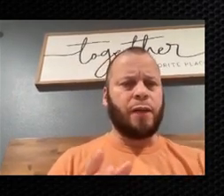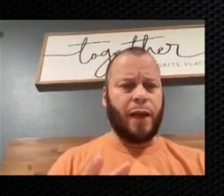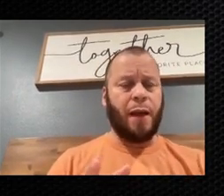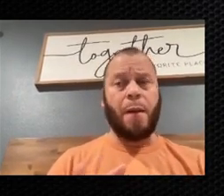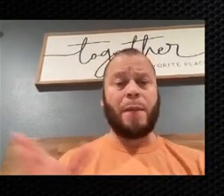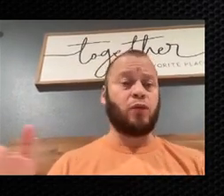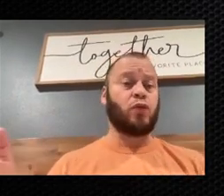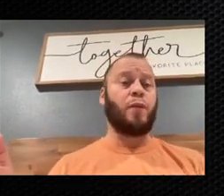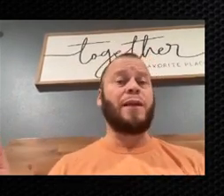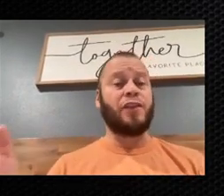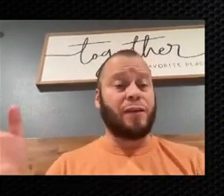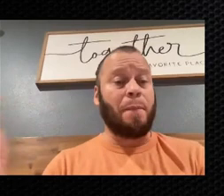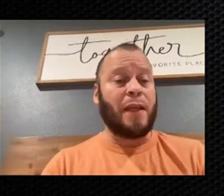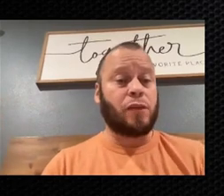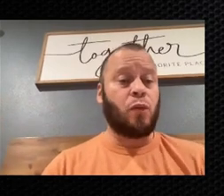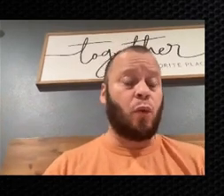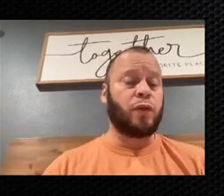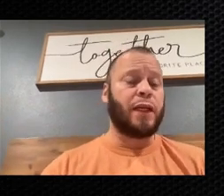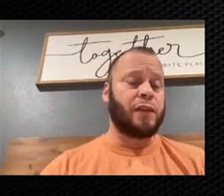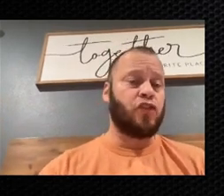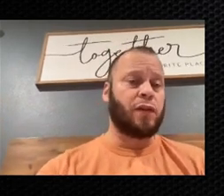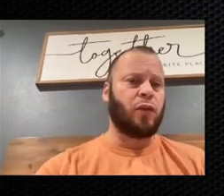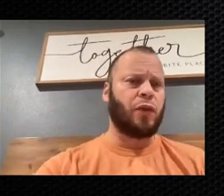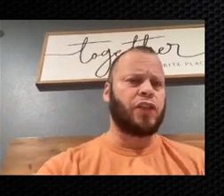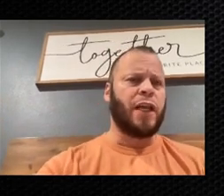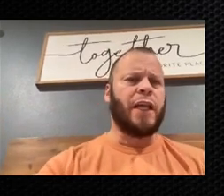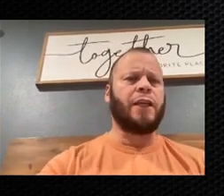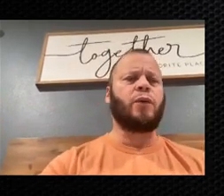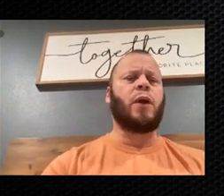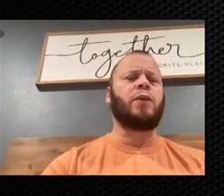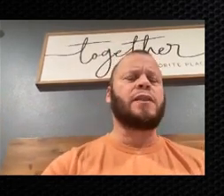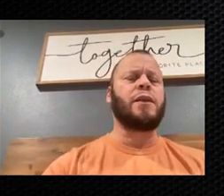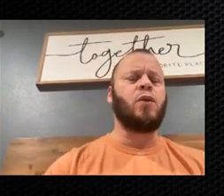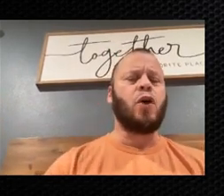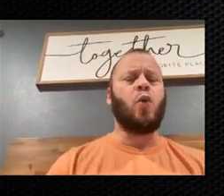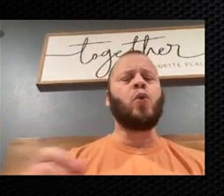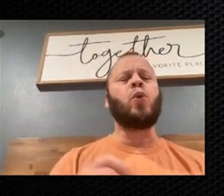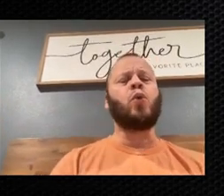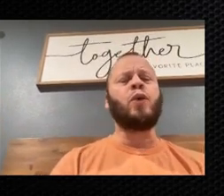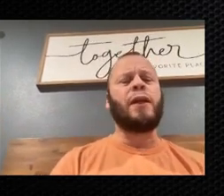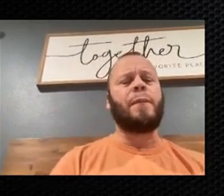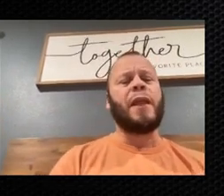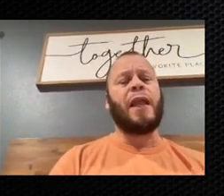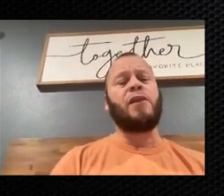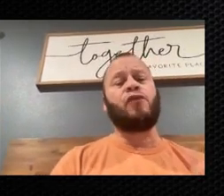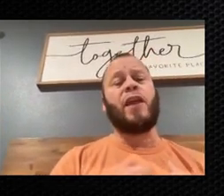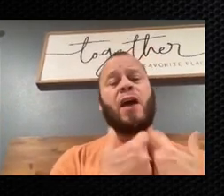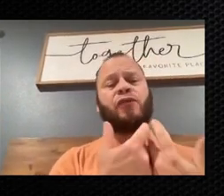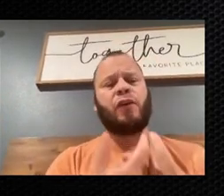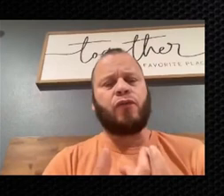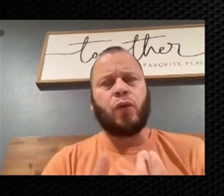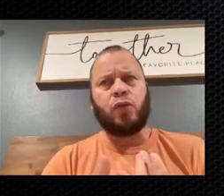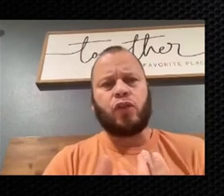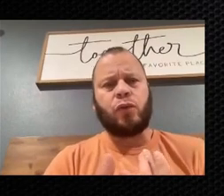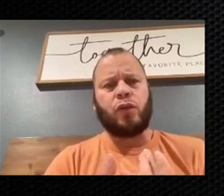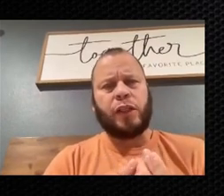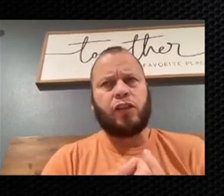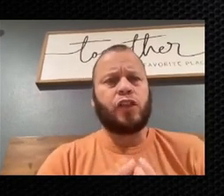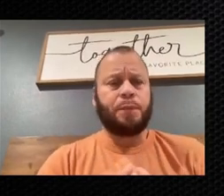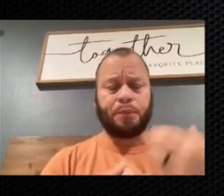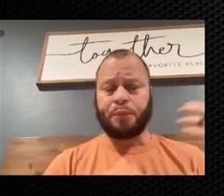ditadores né mas os globalistas também são contra esses ditadores então o que aconteceu o Lula ele foi a favor